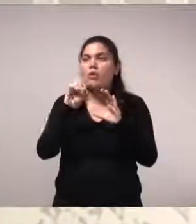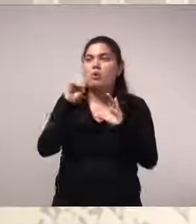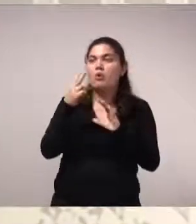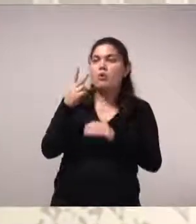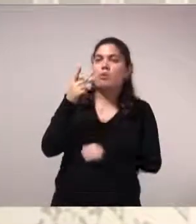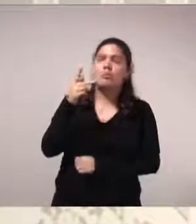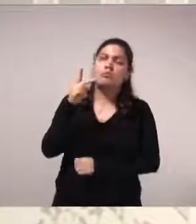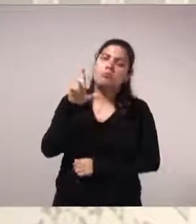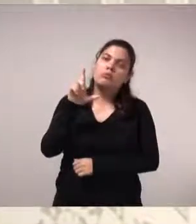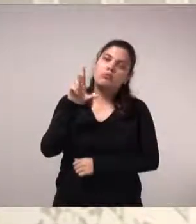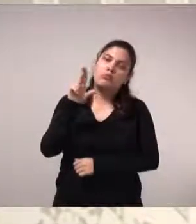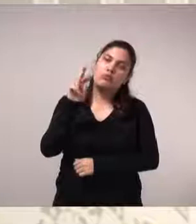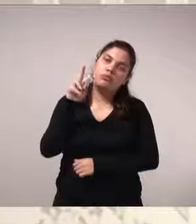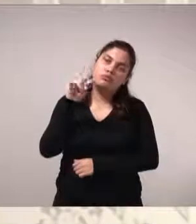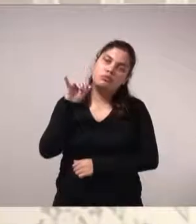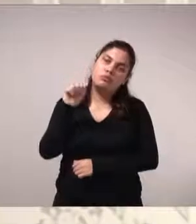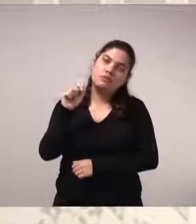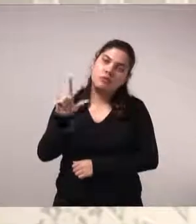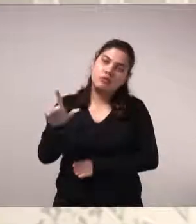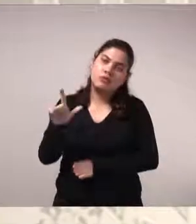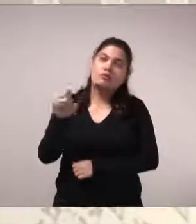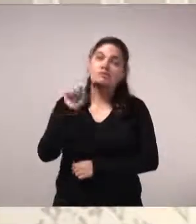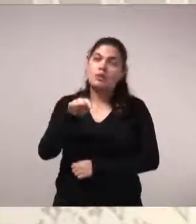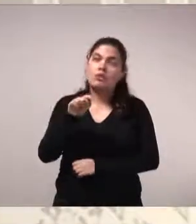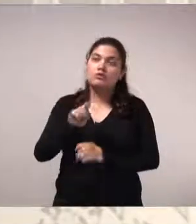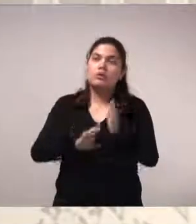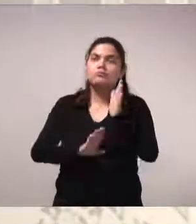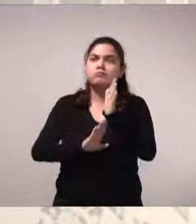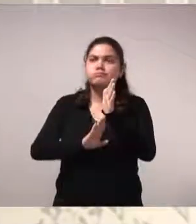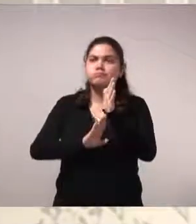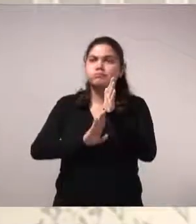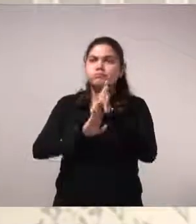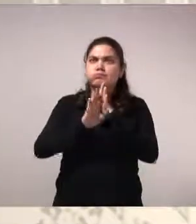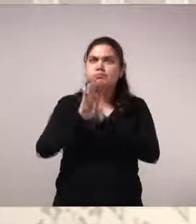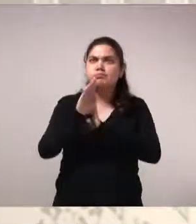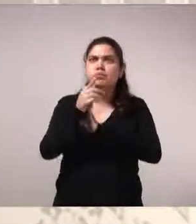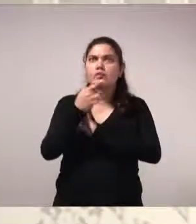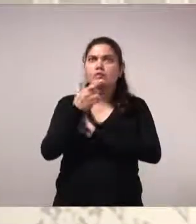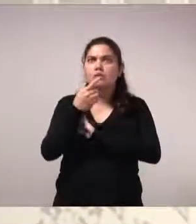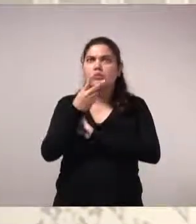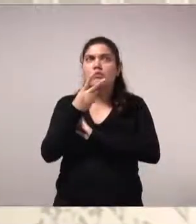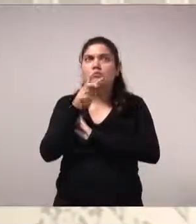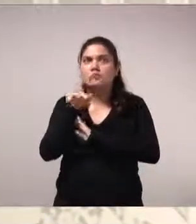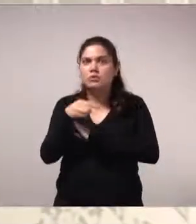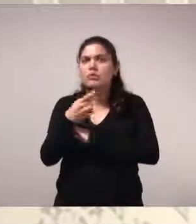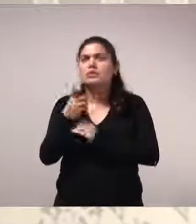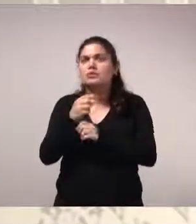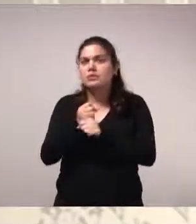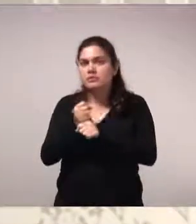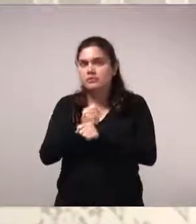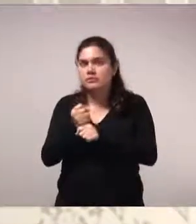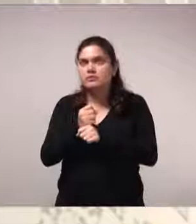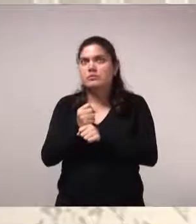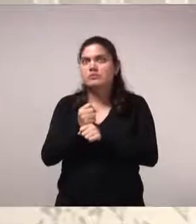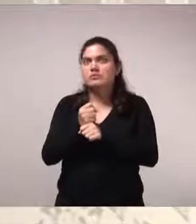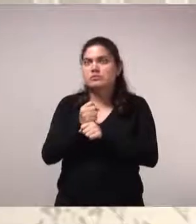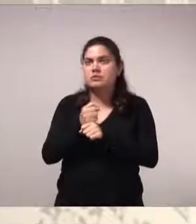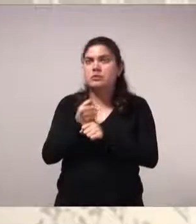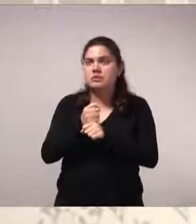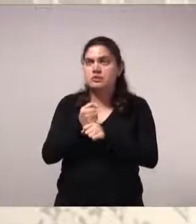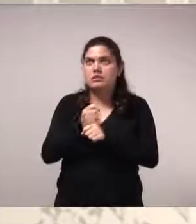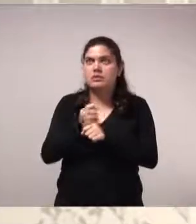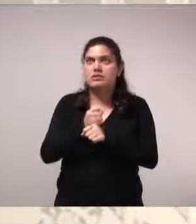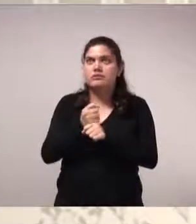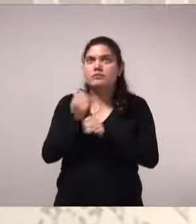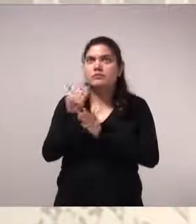água potável da CAESB. Então, esse consumo deve subir, foi de 2.881 esse ano, de 2017, esse ano um consumo